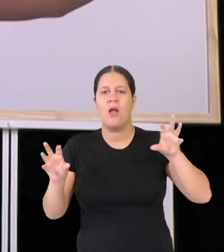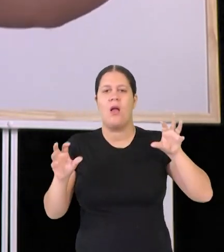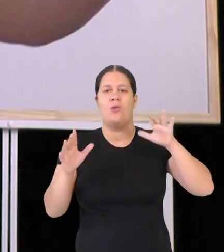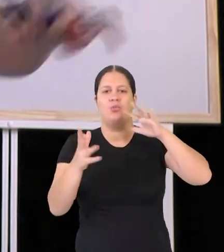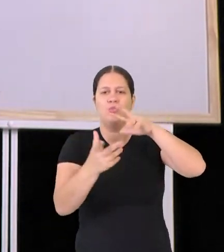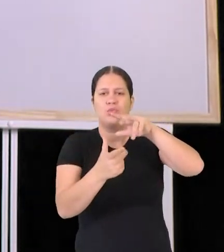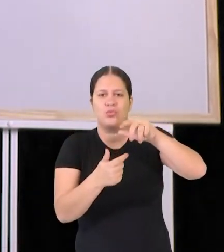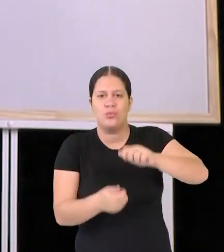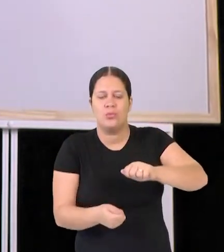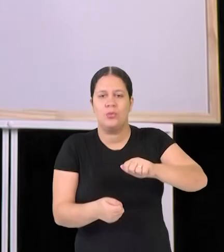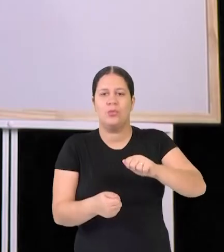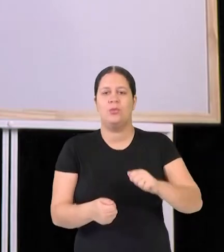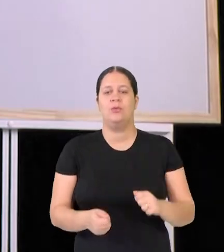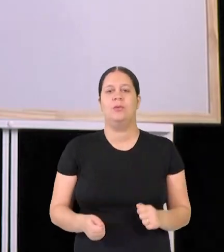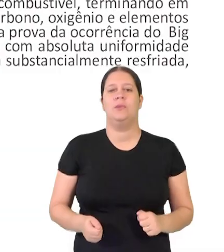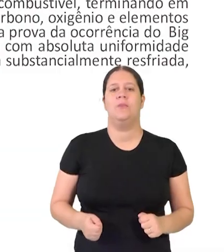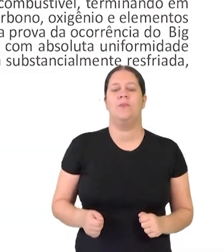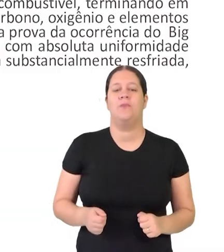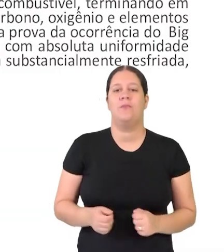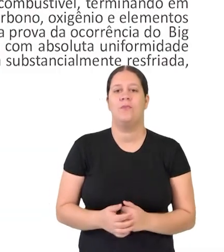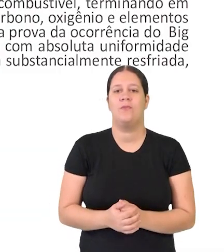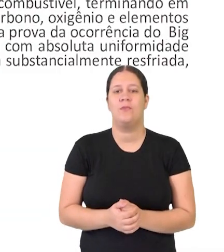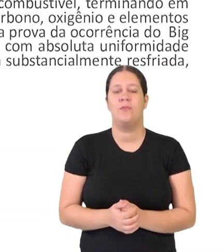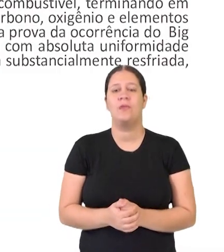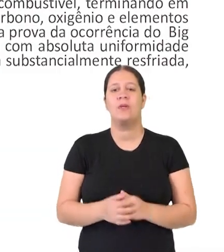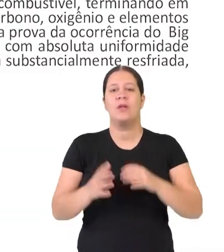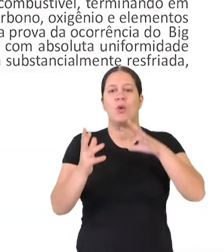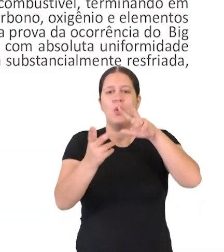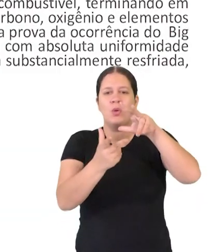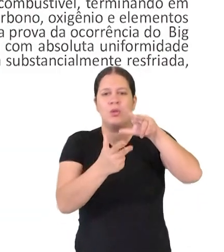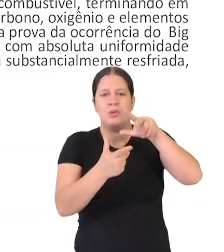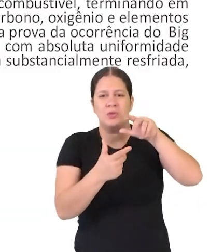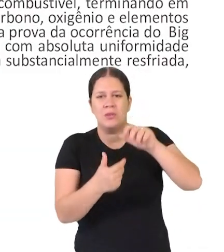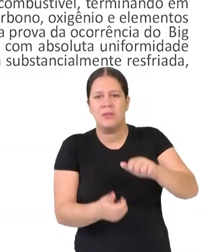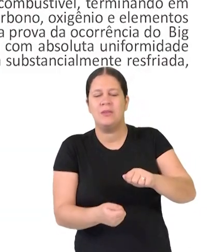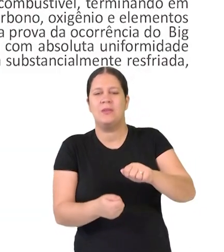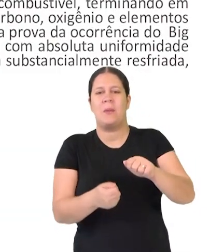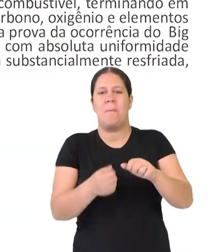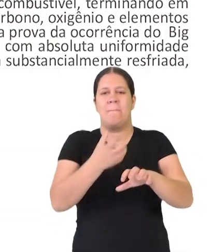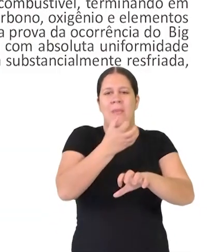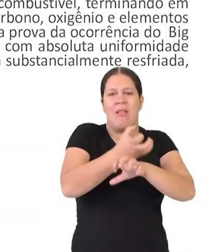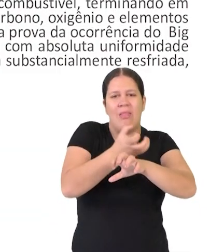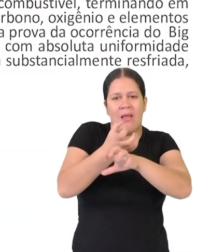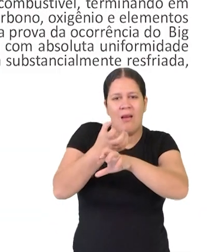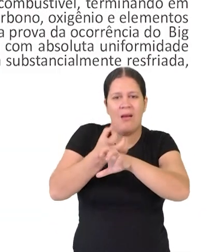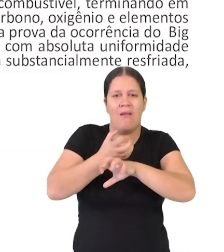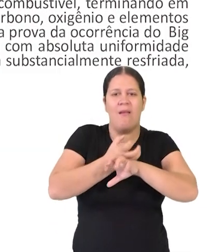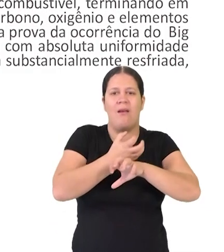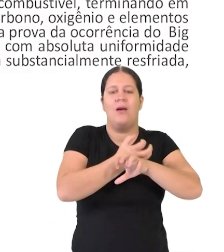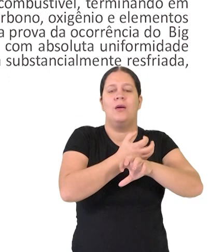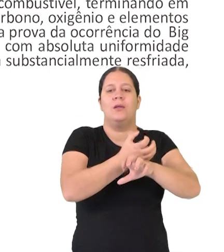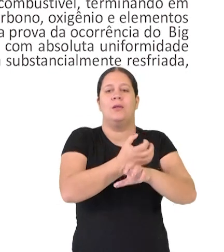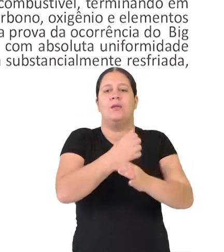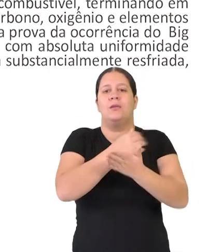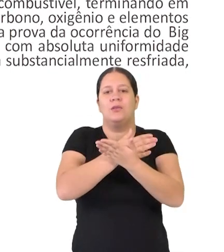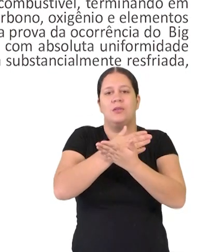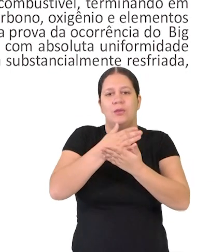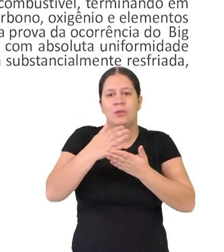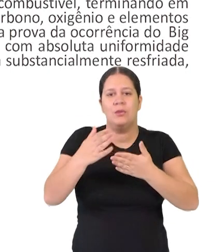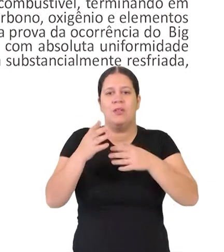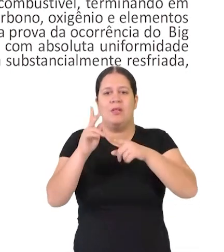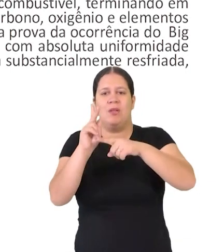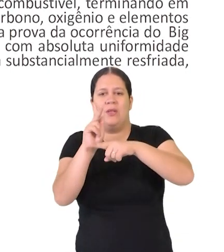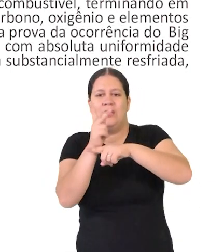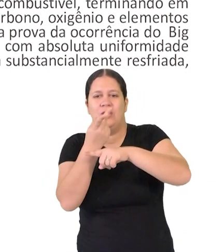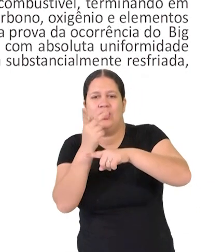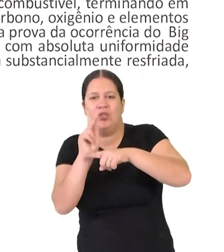universo, beleza? Então, o universo estava cheio de radiação e de matéria, constituída inicialmente por hidrogênio